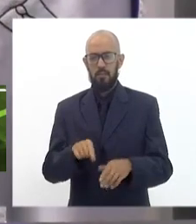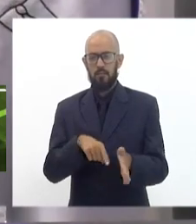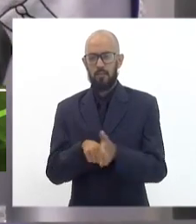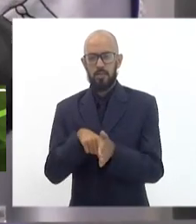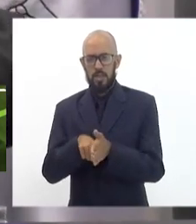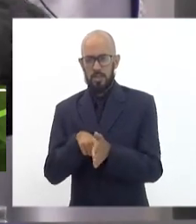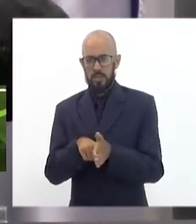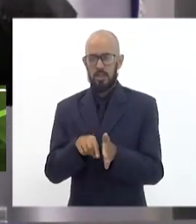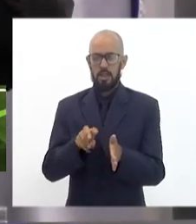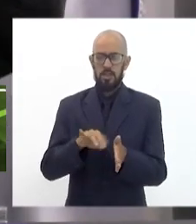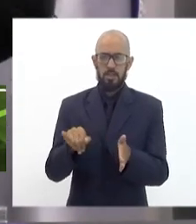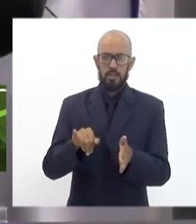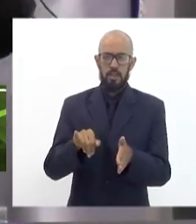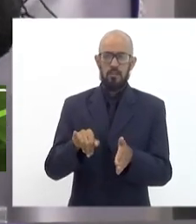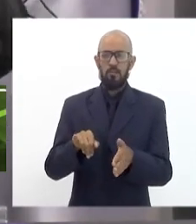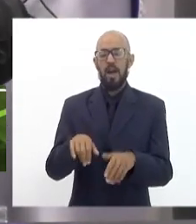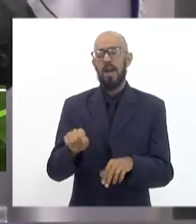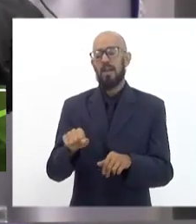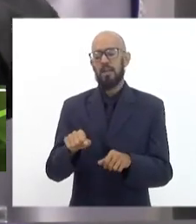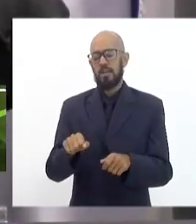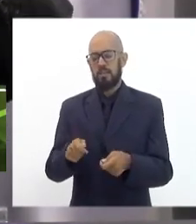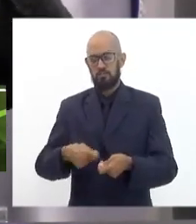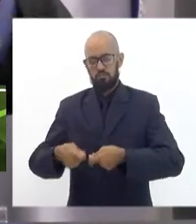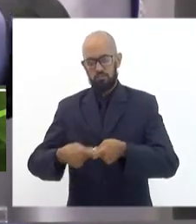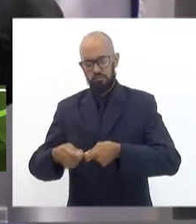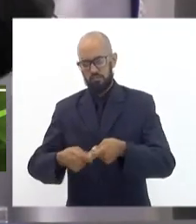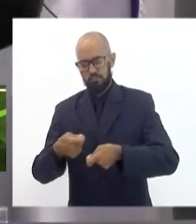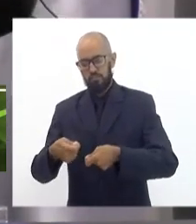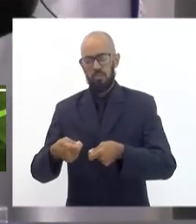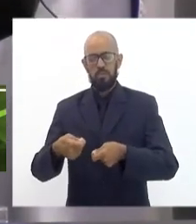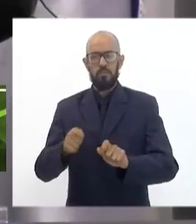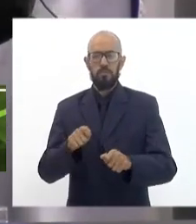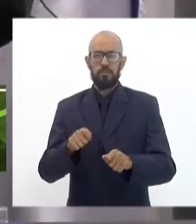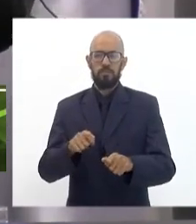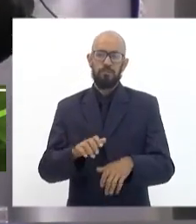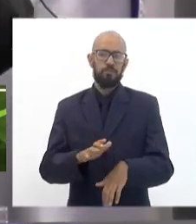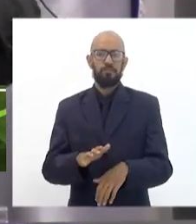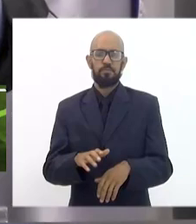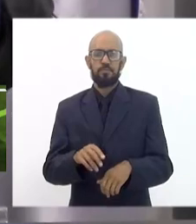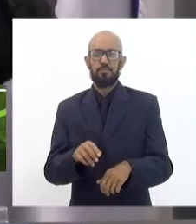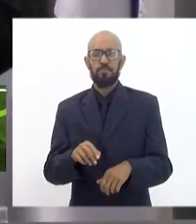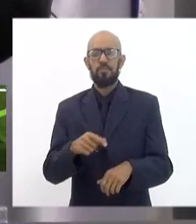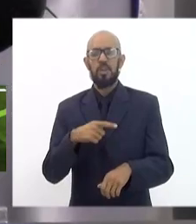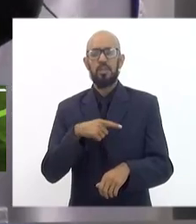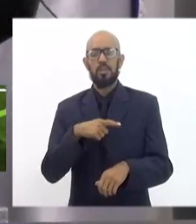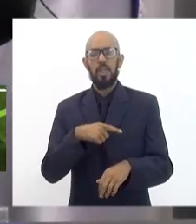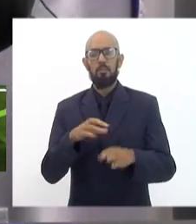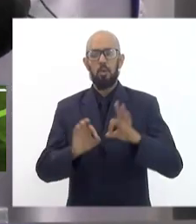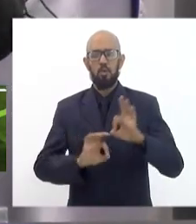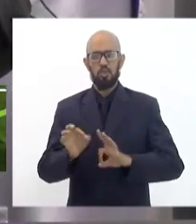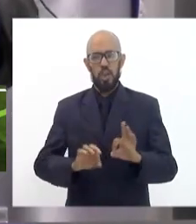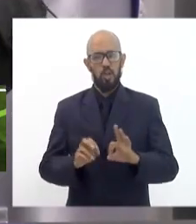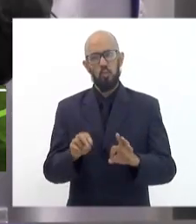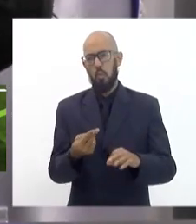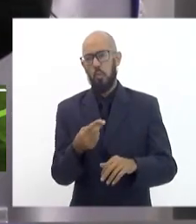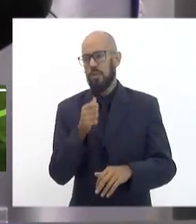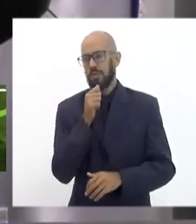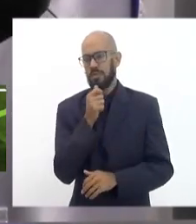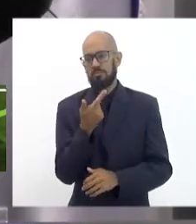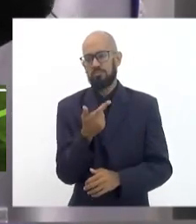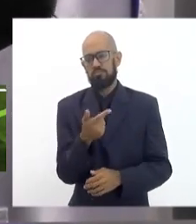supervisiona quem gerencia que que tem projeto o que que ainda não